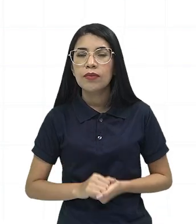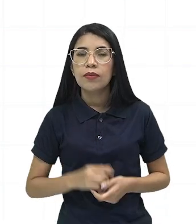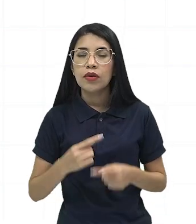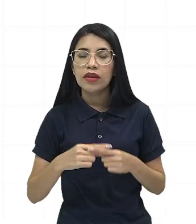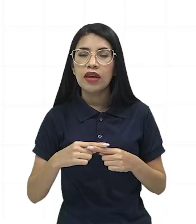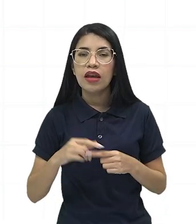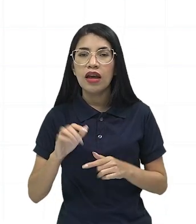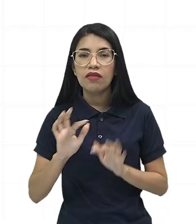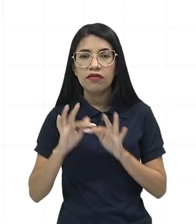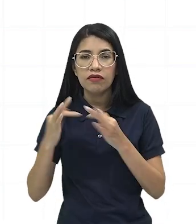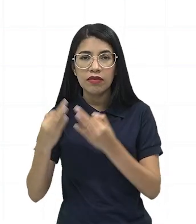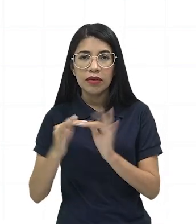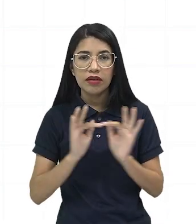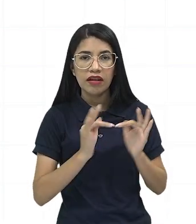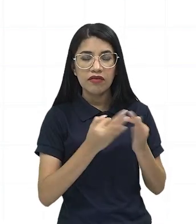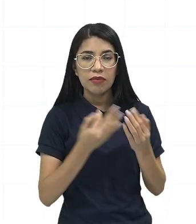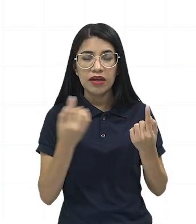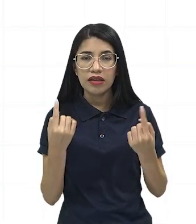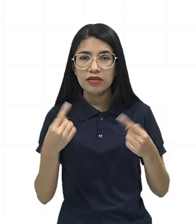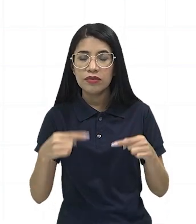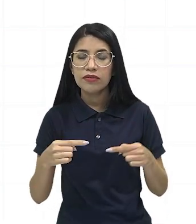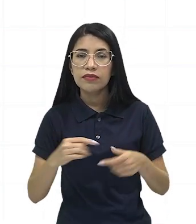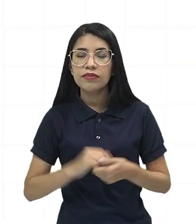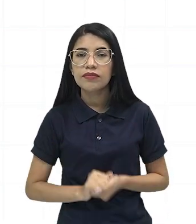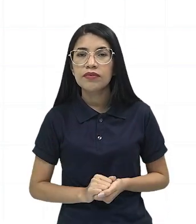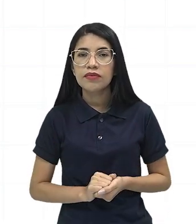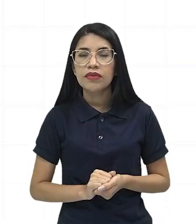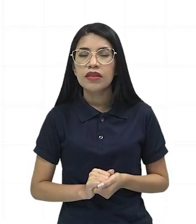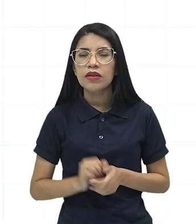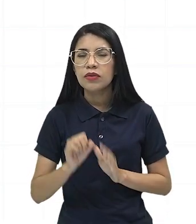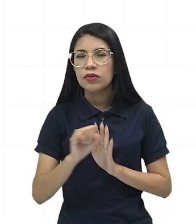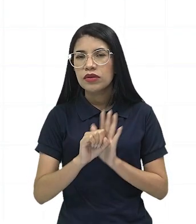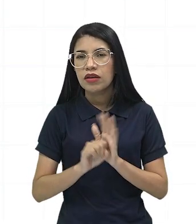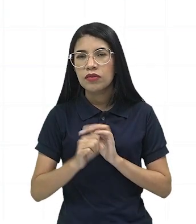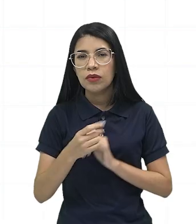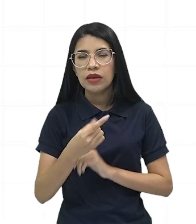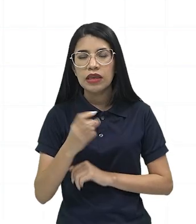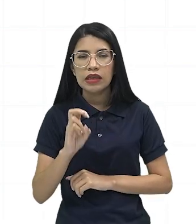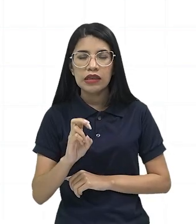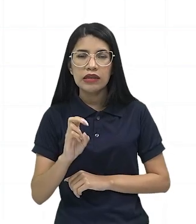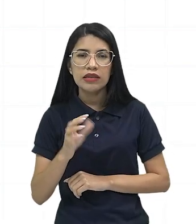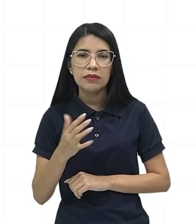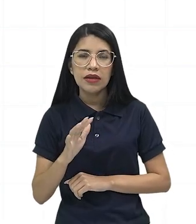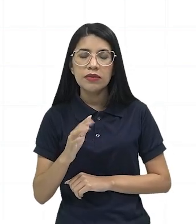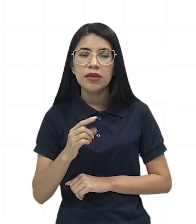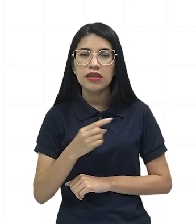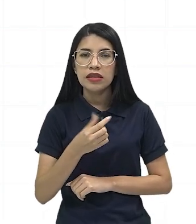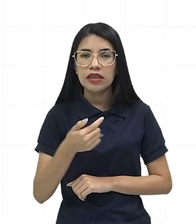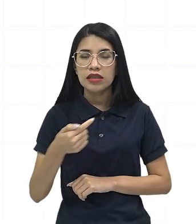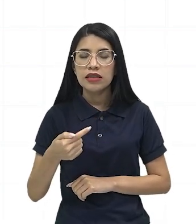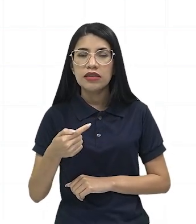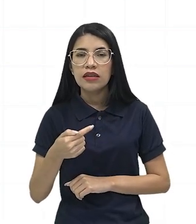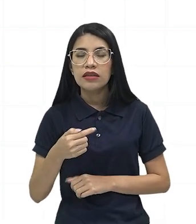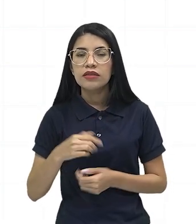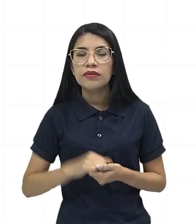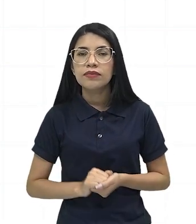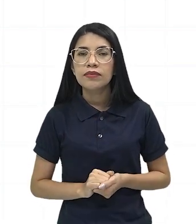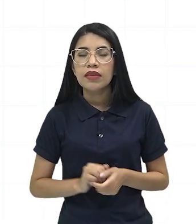guerra entre suas famílias. Isso mais recente, né, ali pelo século XV e XVI, XVII, com William